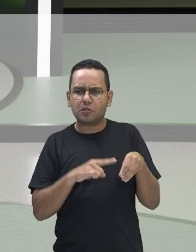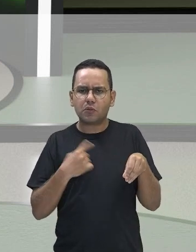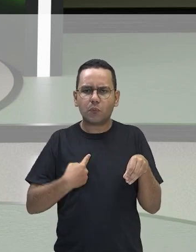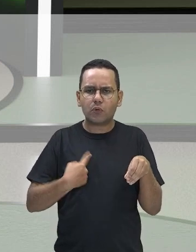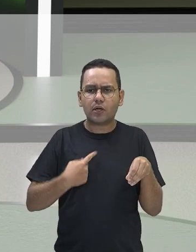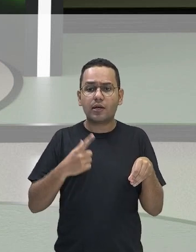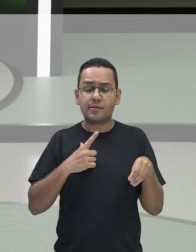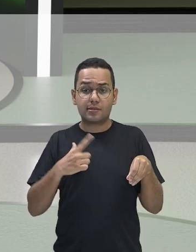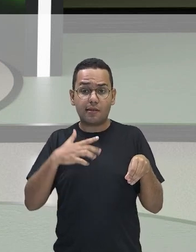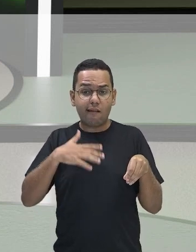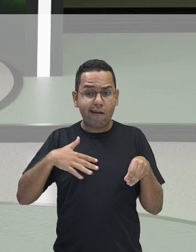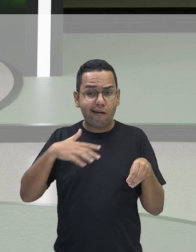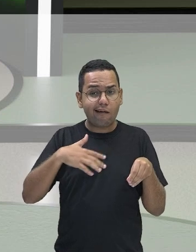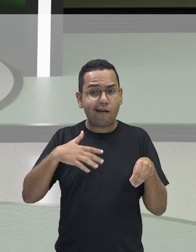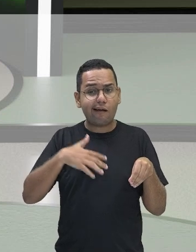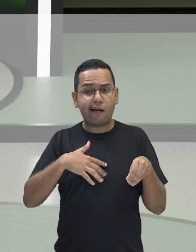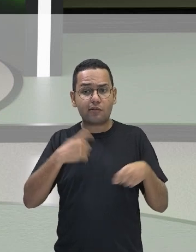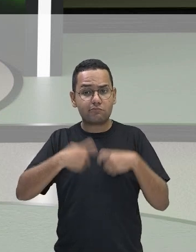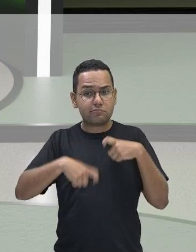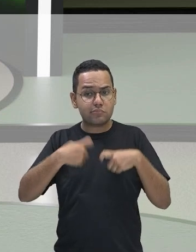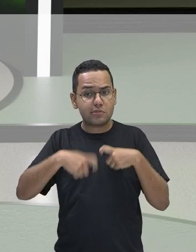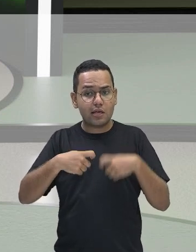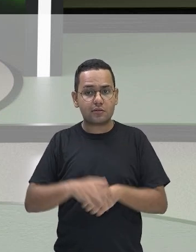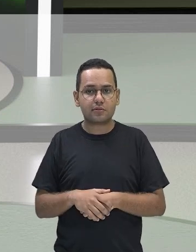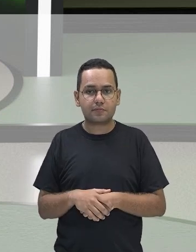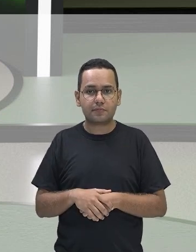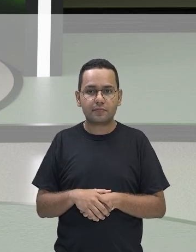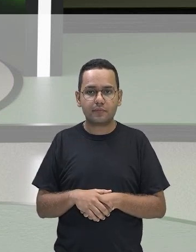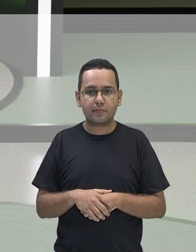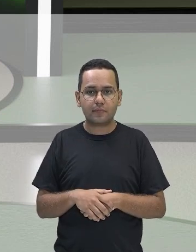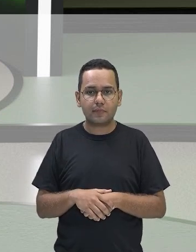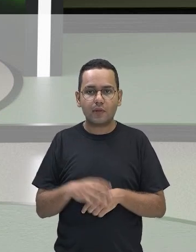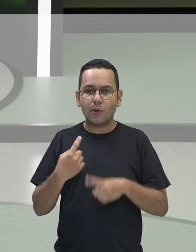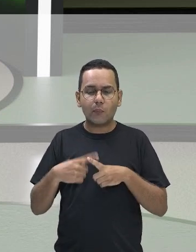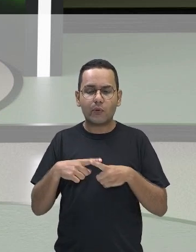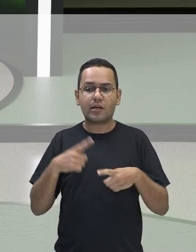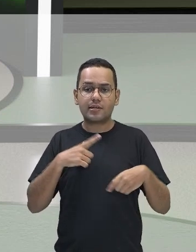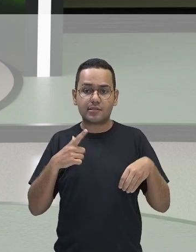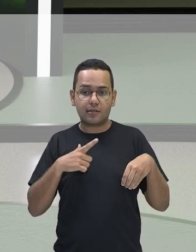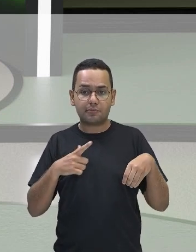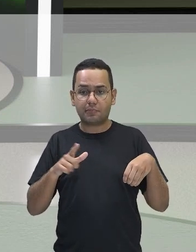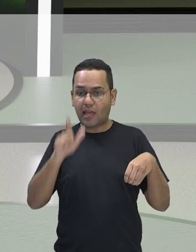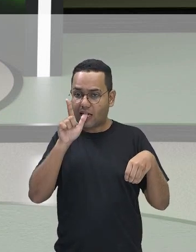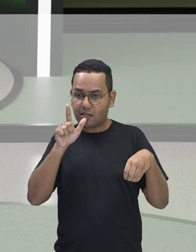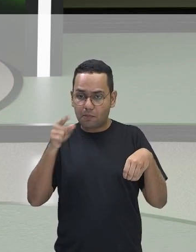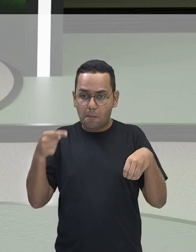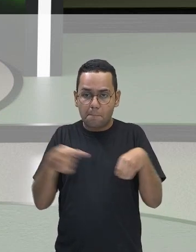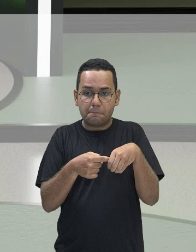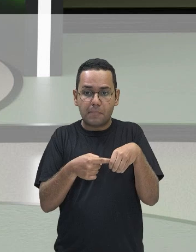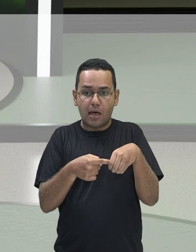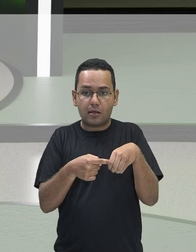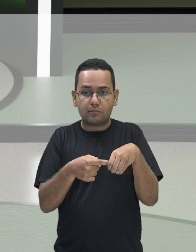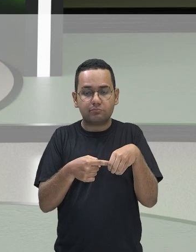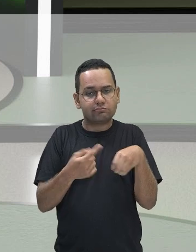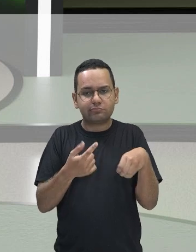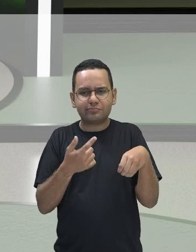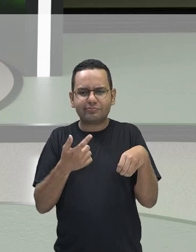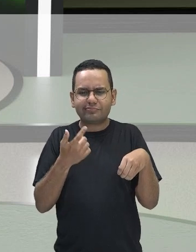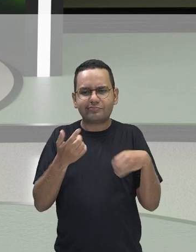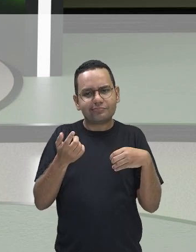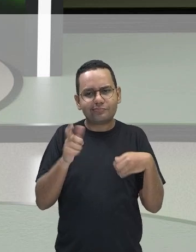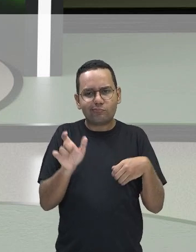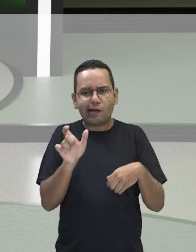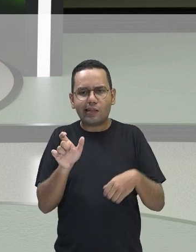ato sexual, né, esse órgão abrigar o órgão genital masculino. Então eles deram o nome de estojo. Então é isso